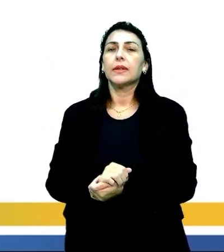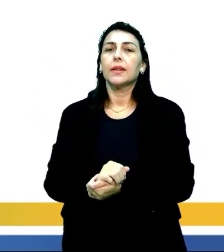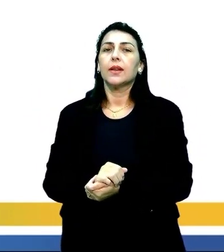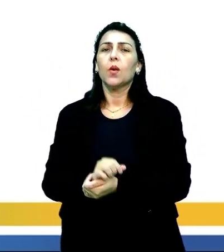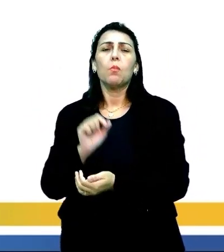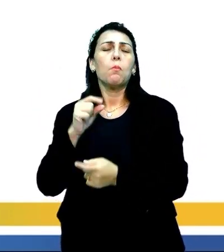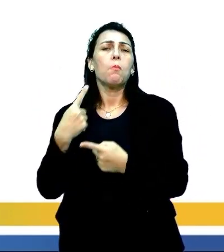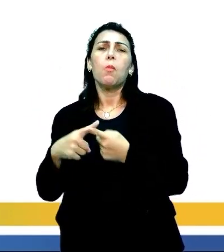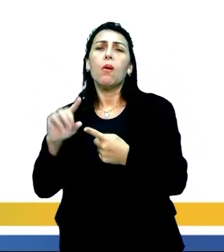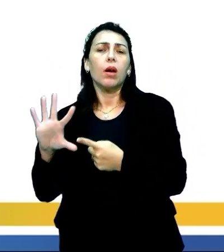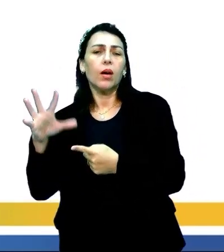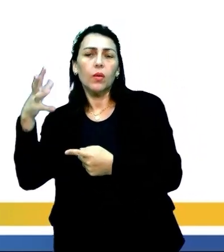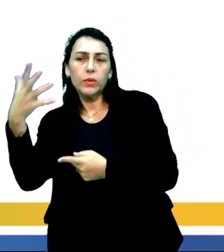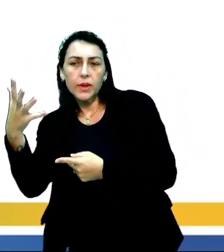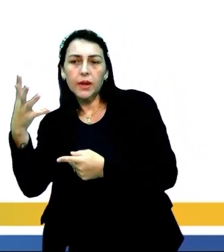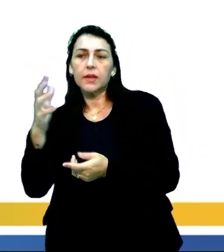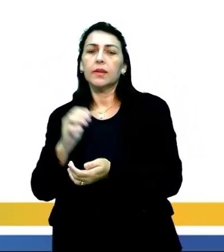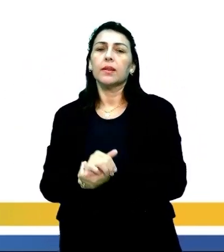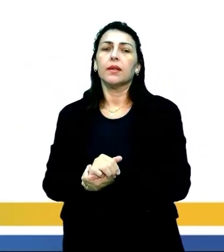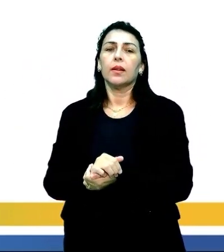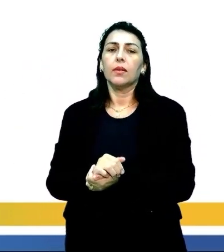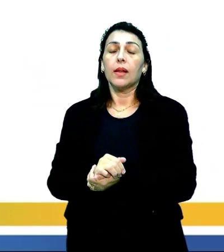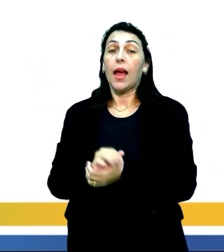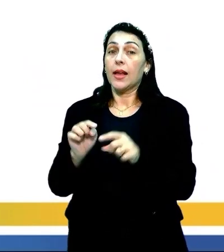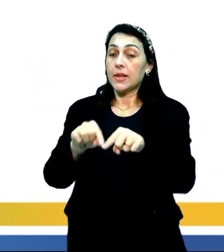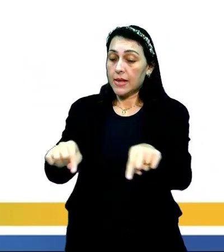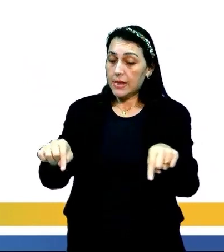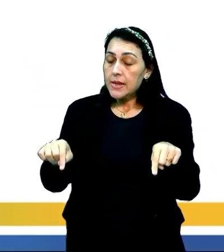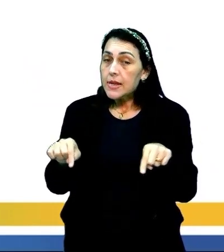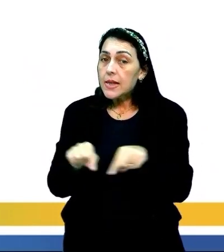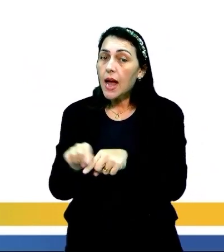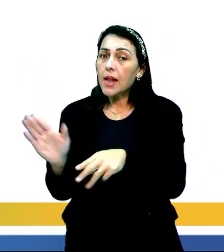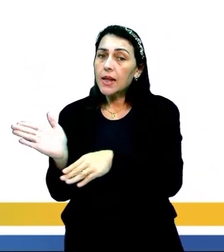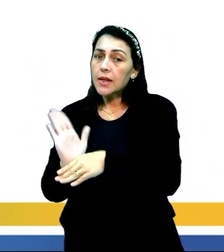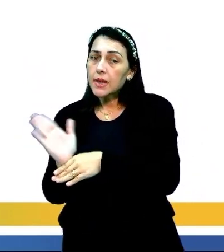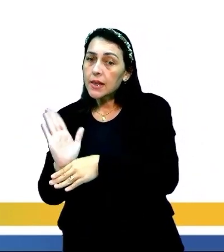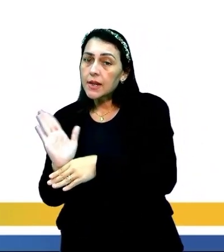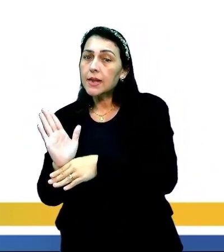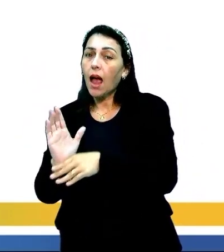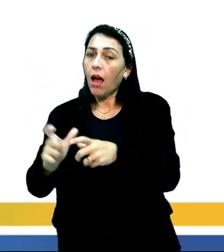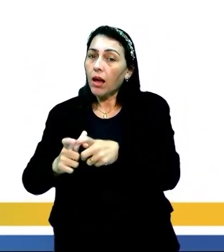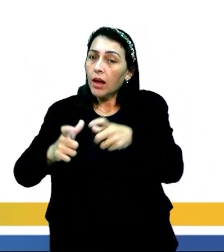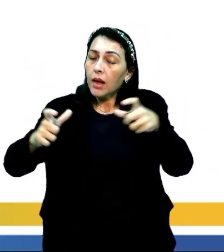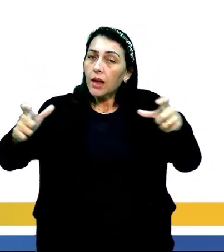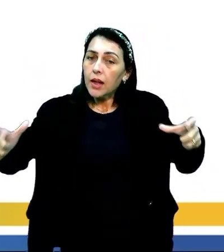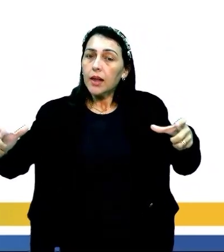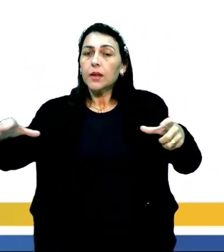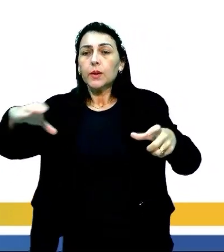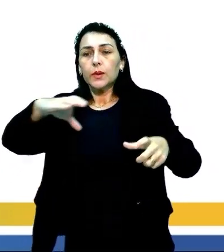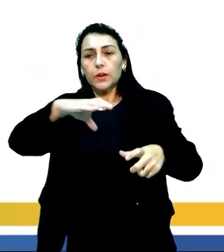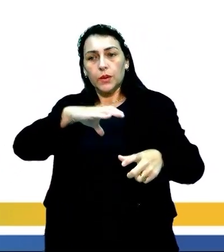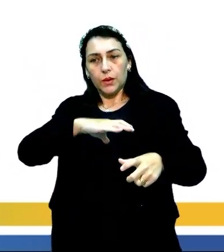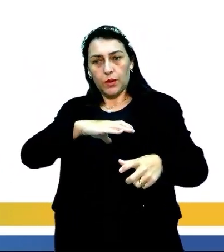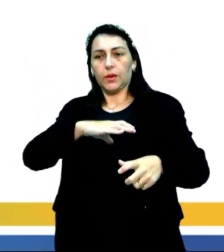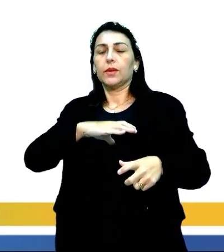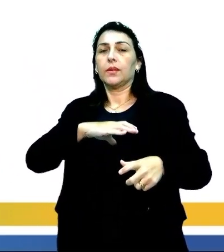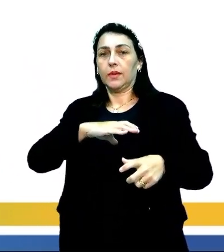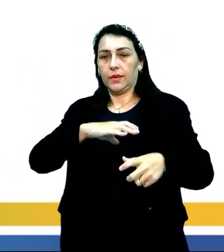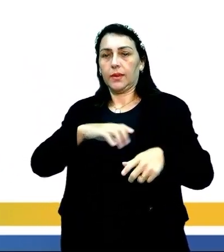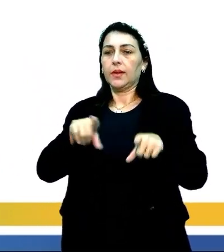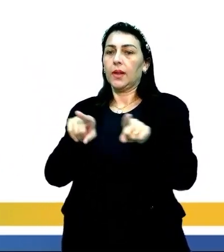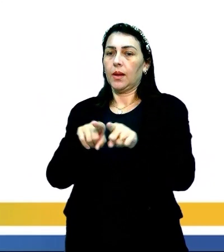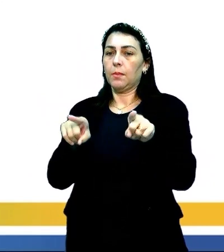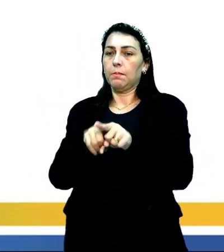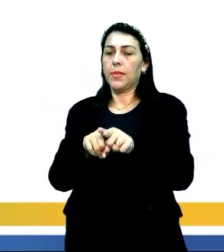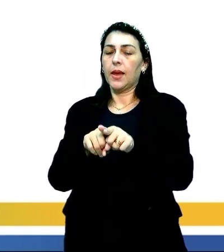respeito ao cinema. Isso acontece devido à concentração de salas de cinema nos